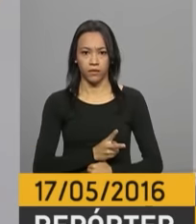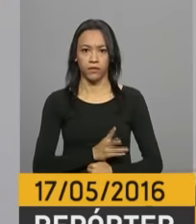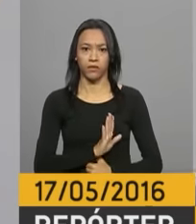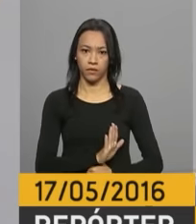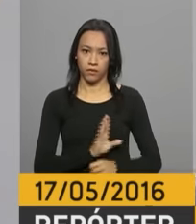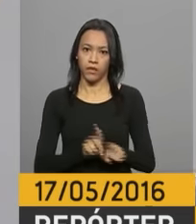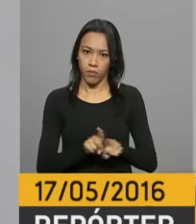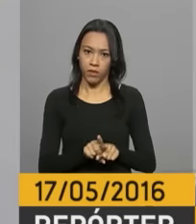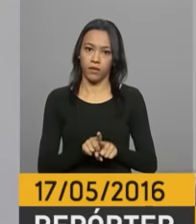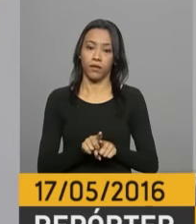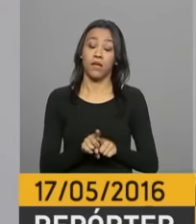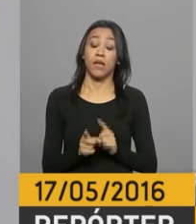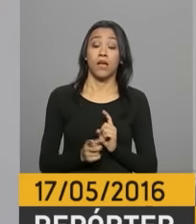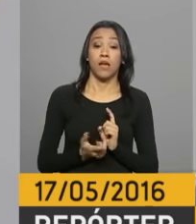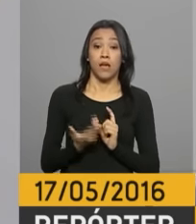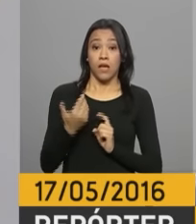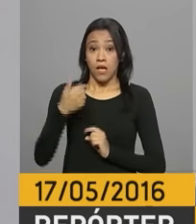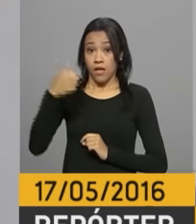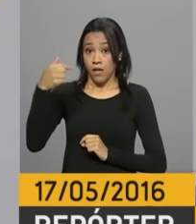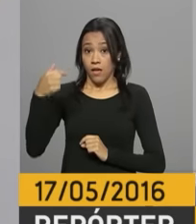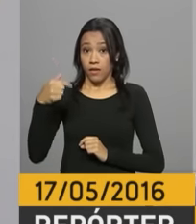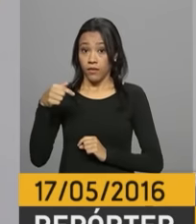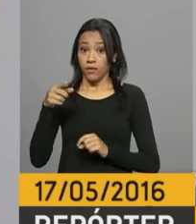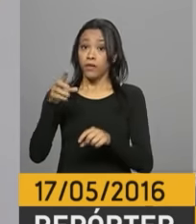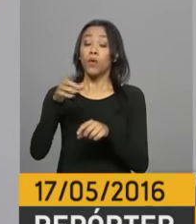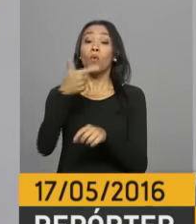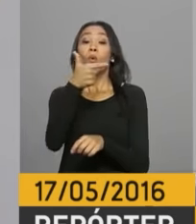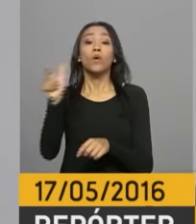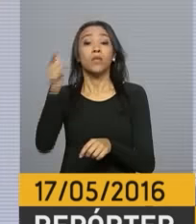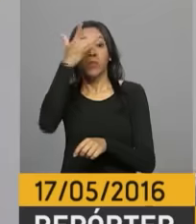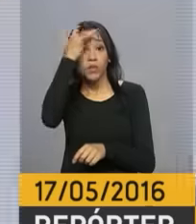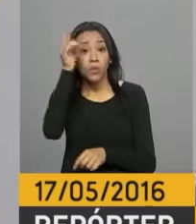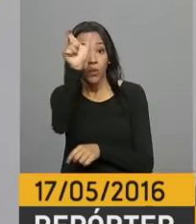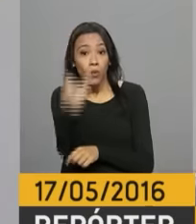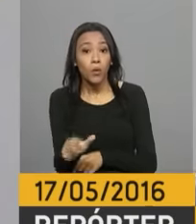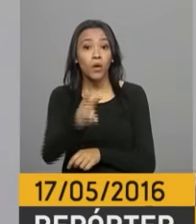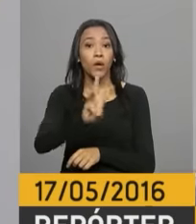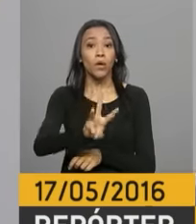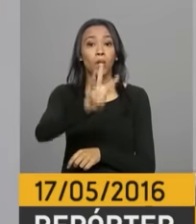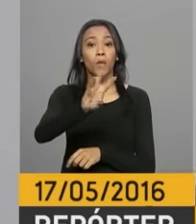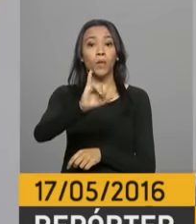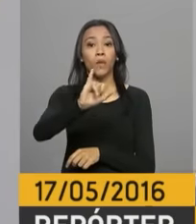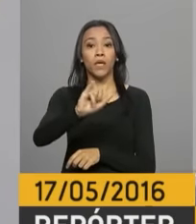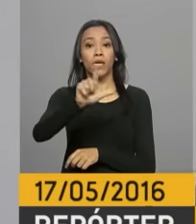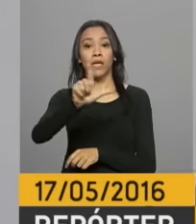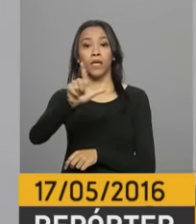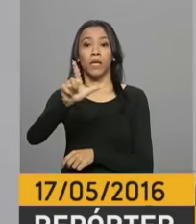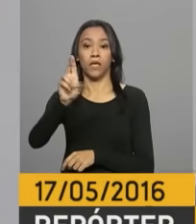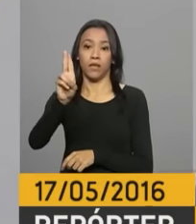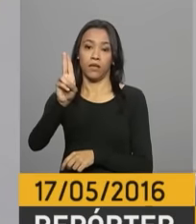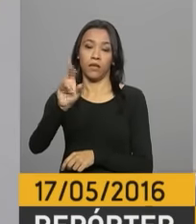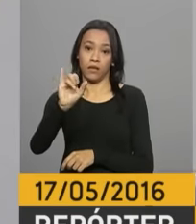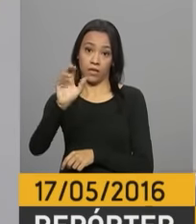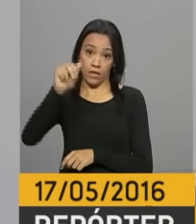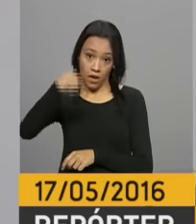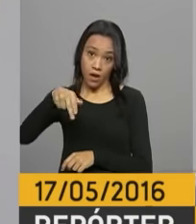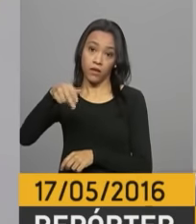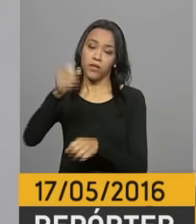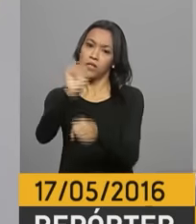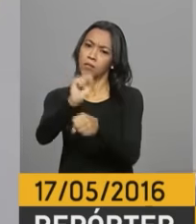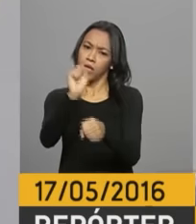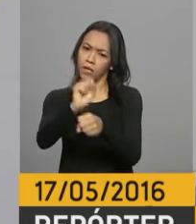Ilan estará chegando a Brasília. Hoje estaremos conversando já